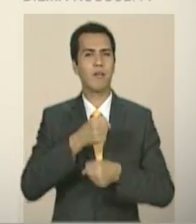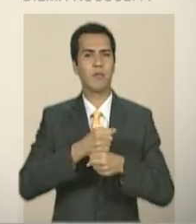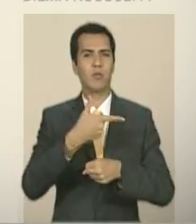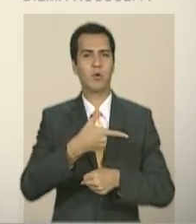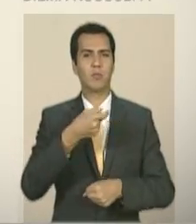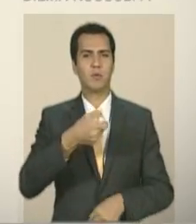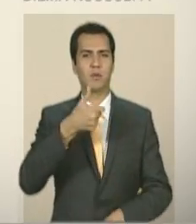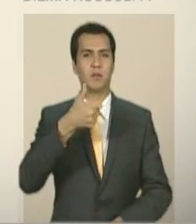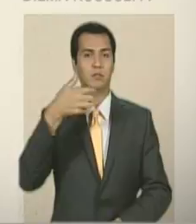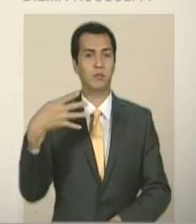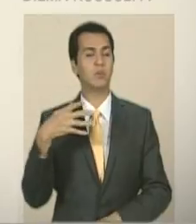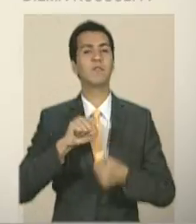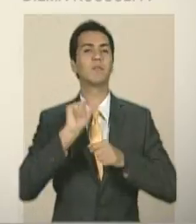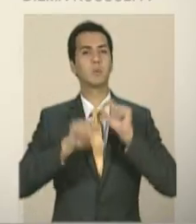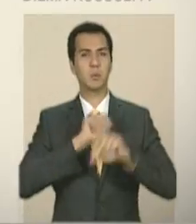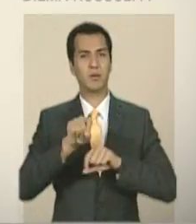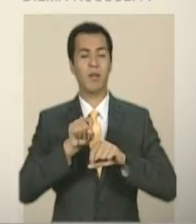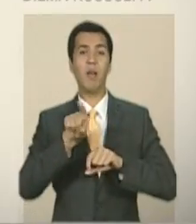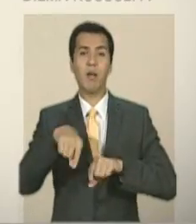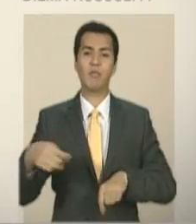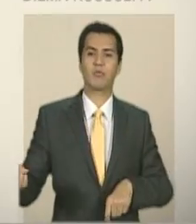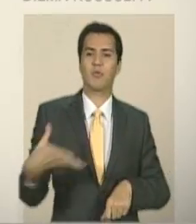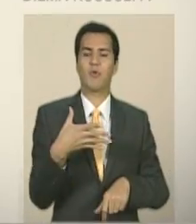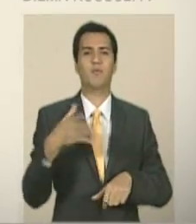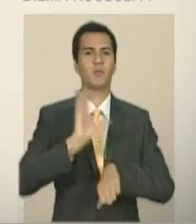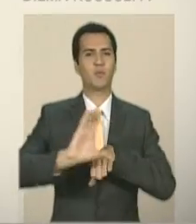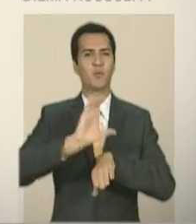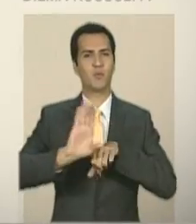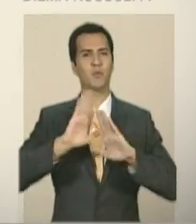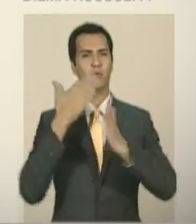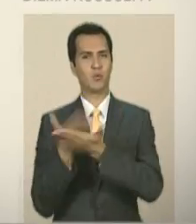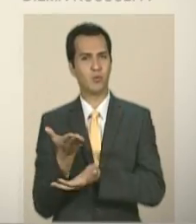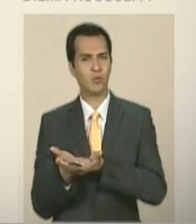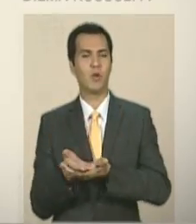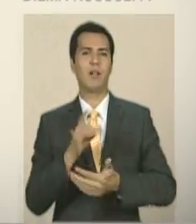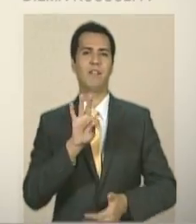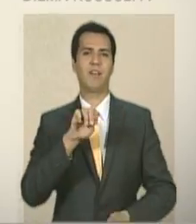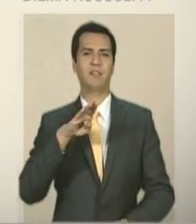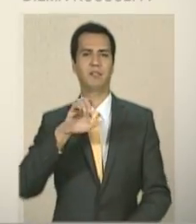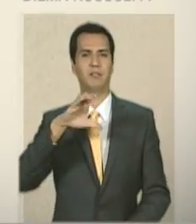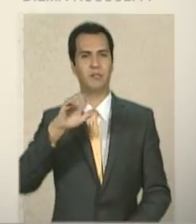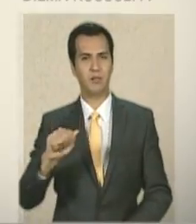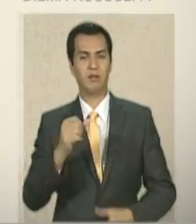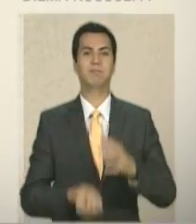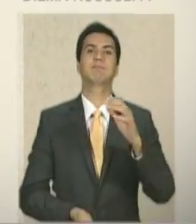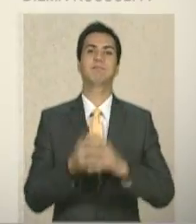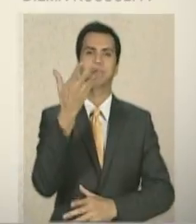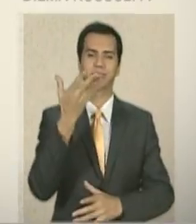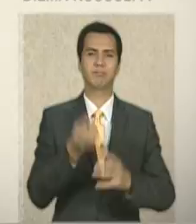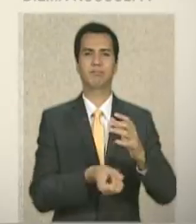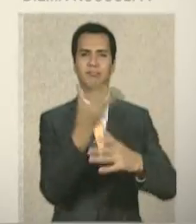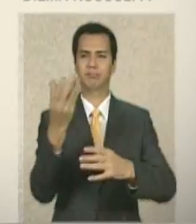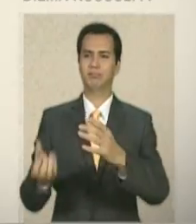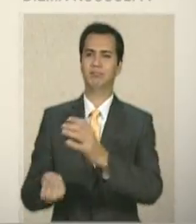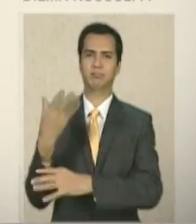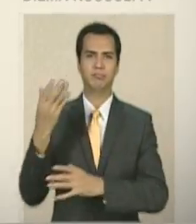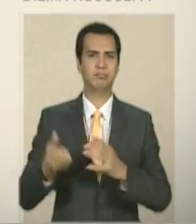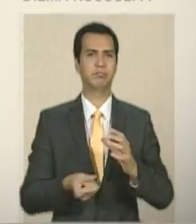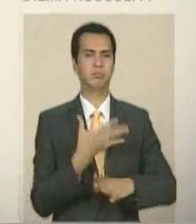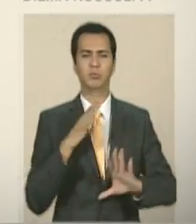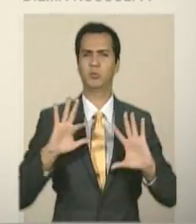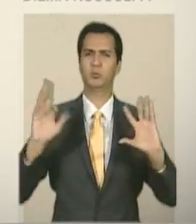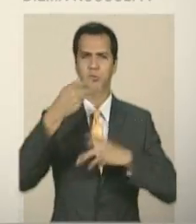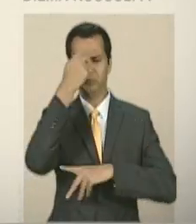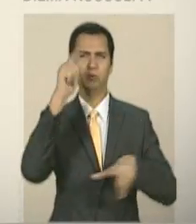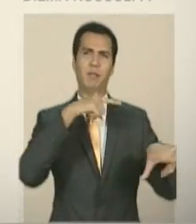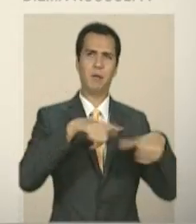cursos de Formação técnica e profissional para os estudantes do ensino médio das nossas escolas públicas e para os